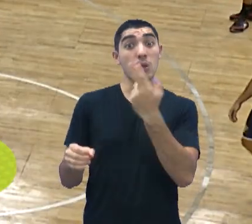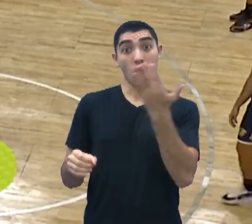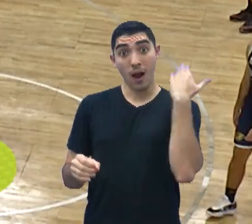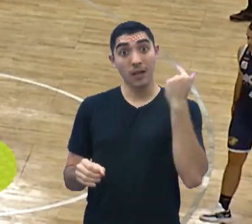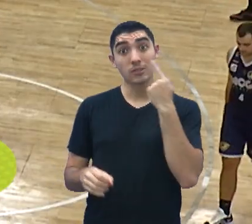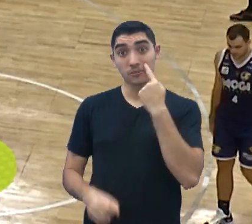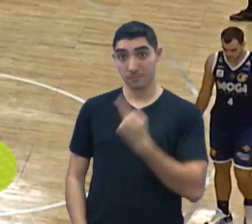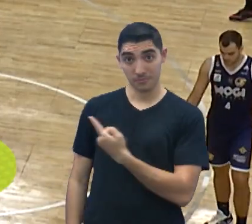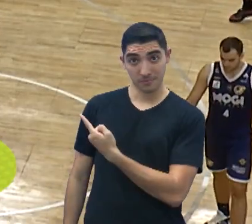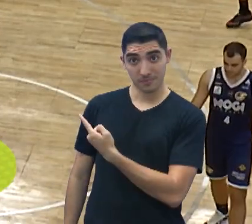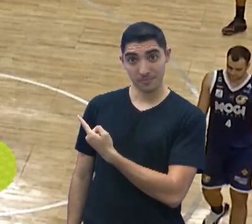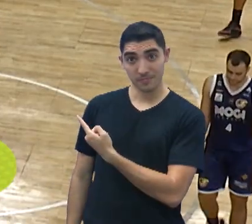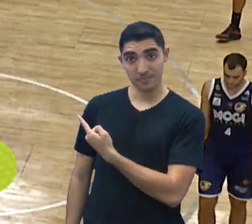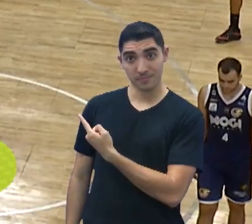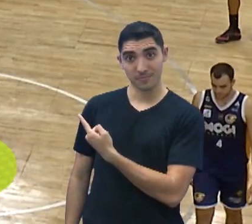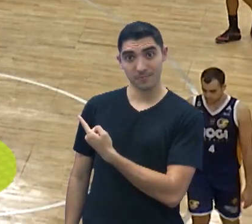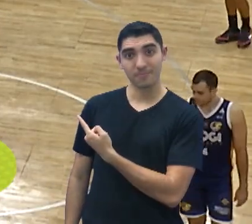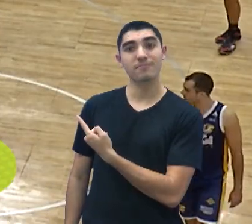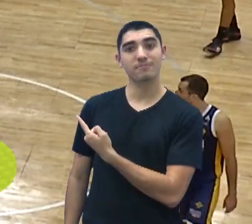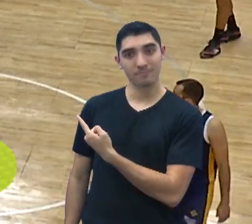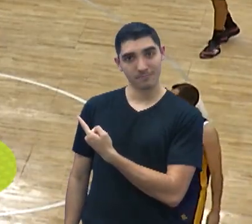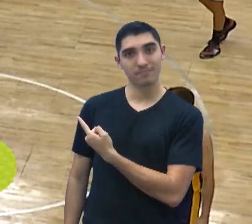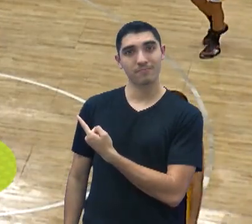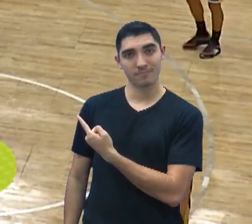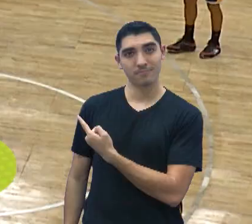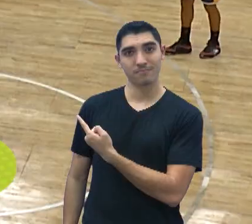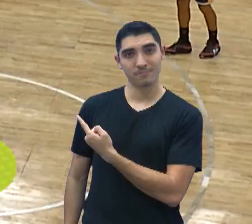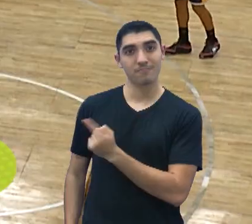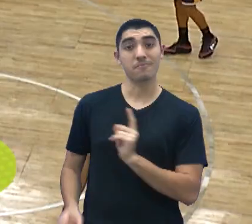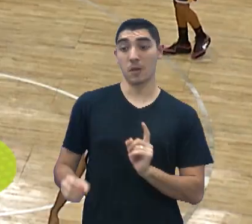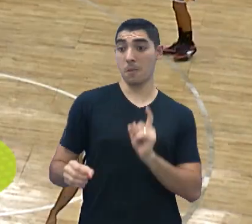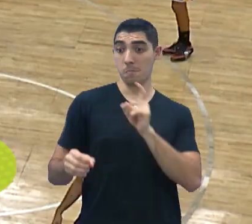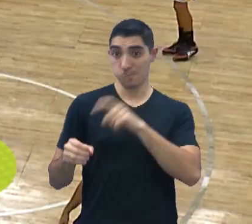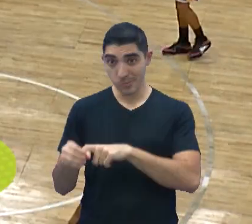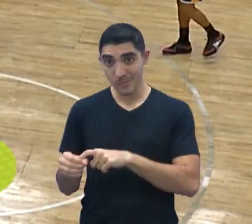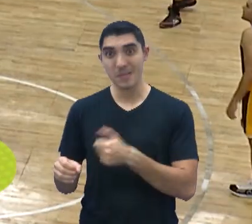Ele precisava acertar os 2. O primeiro caiu.